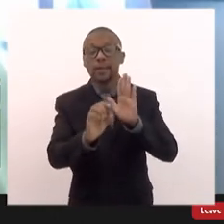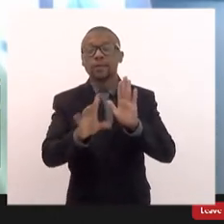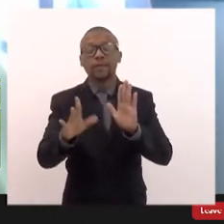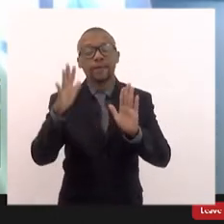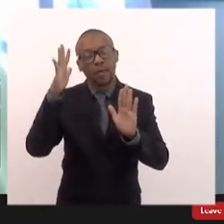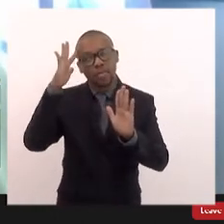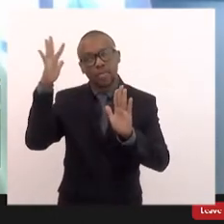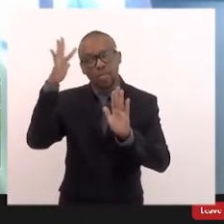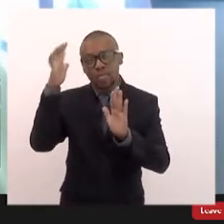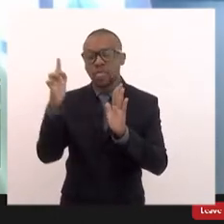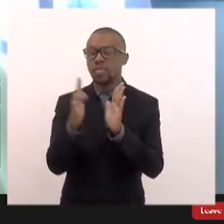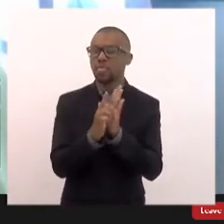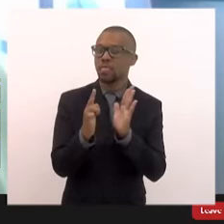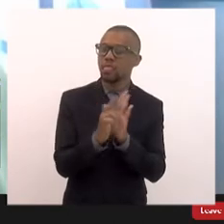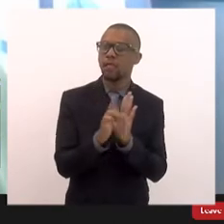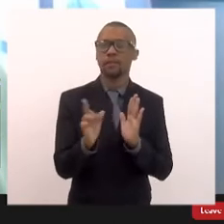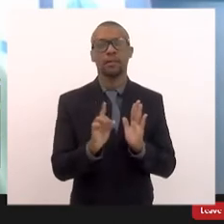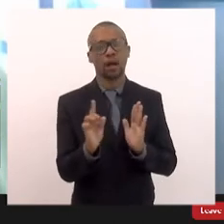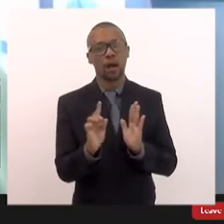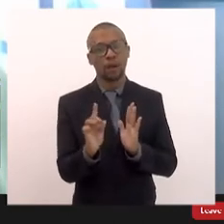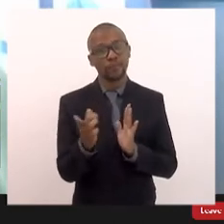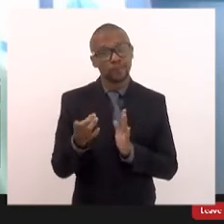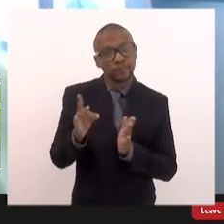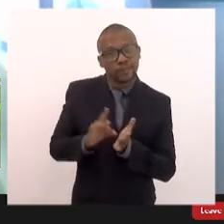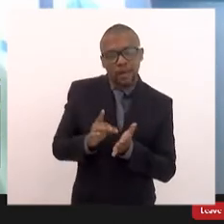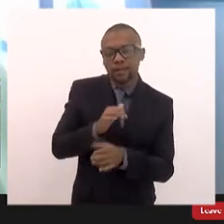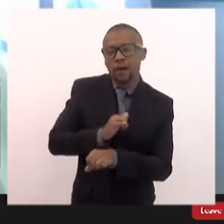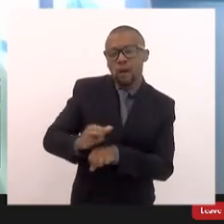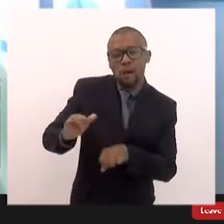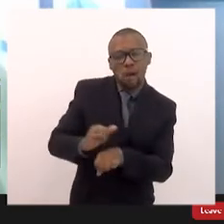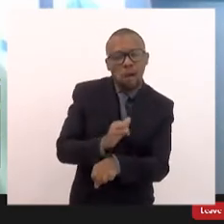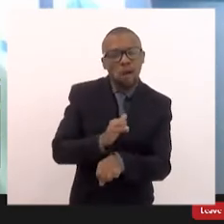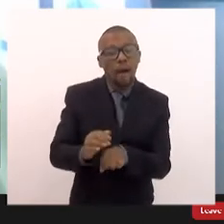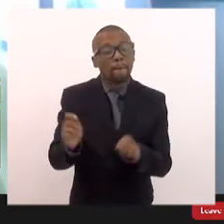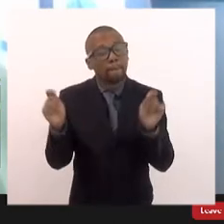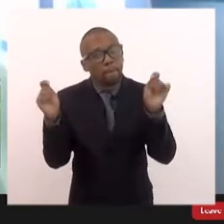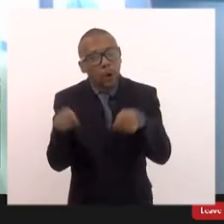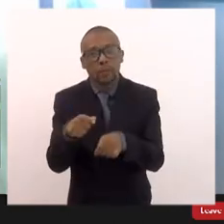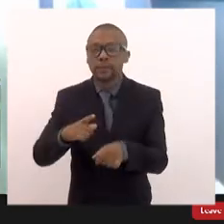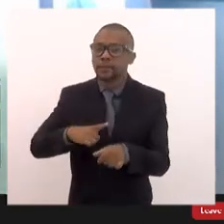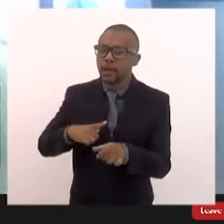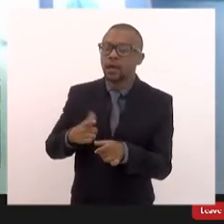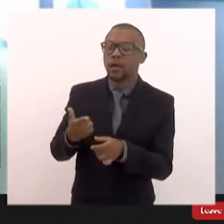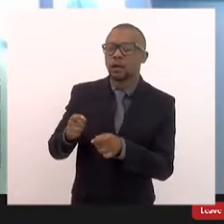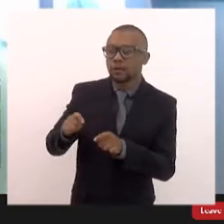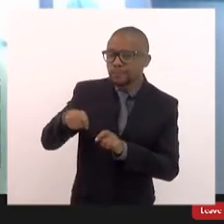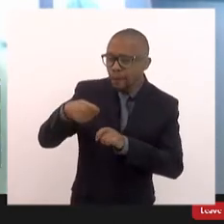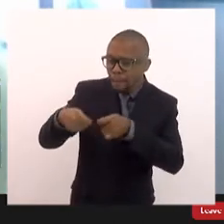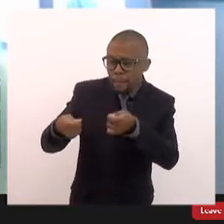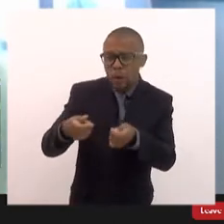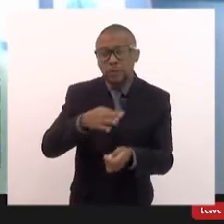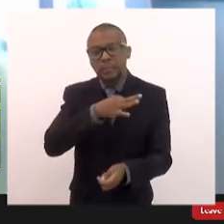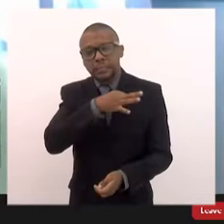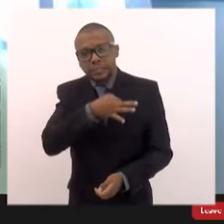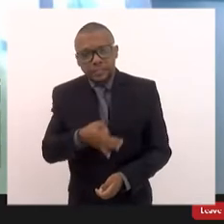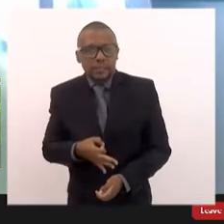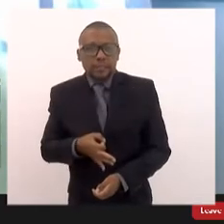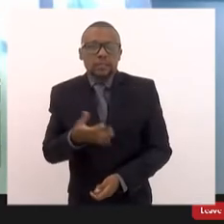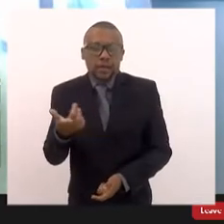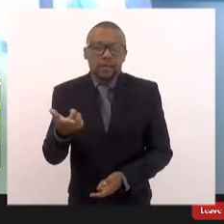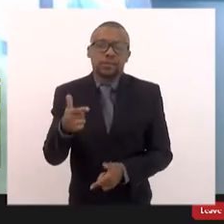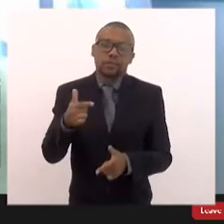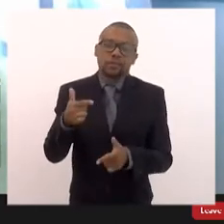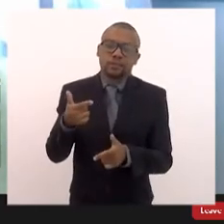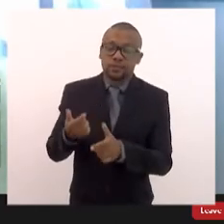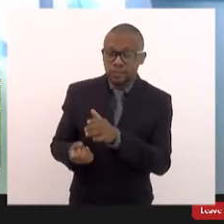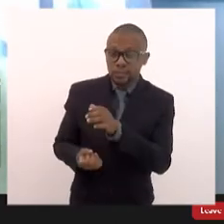e realmente criem possibilidade de gerar com dignidade milhares de empregos. Então, a sugestão